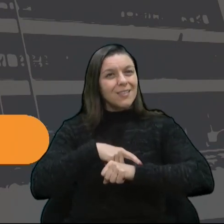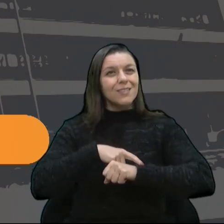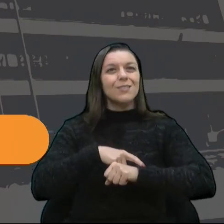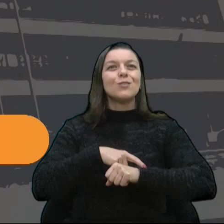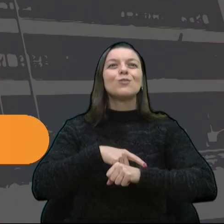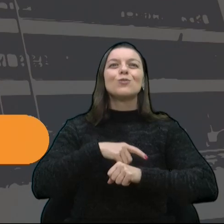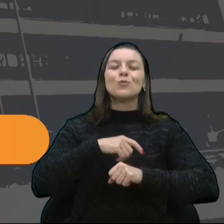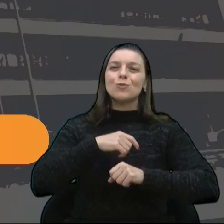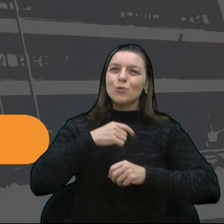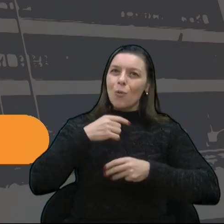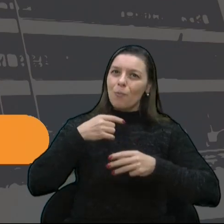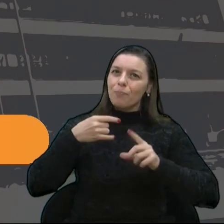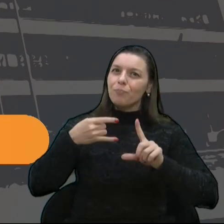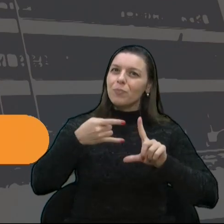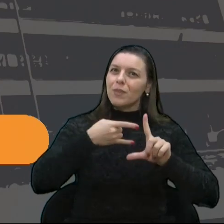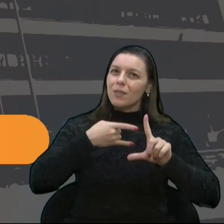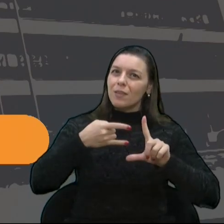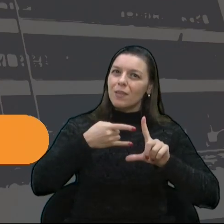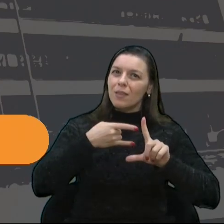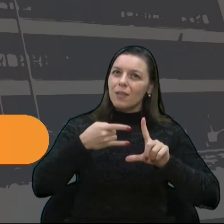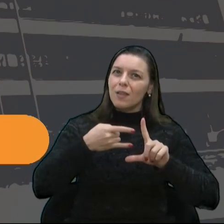muito